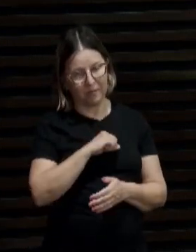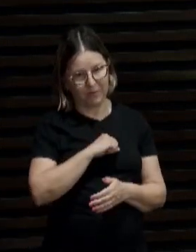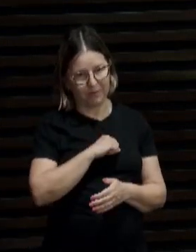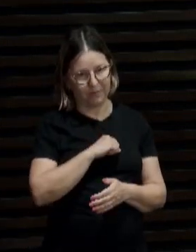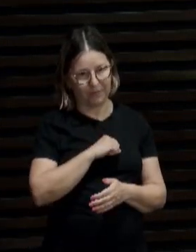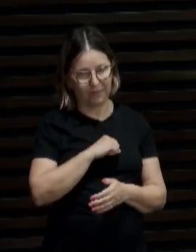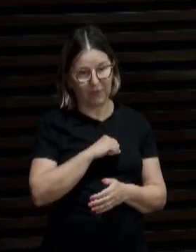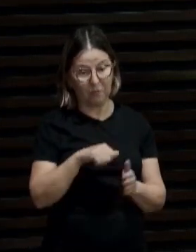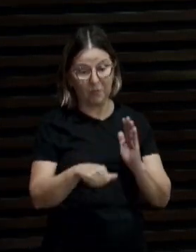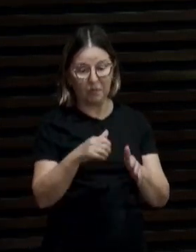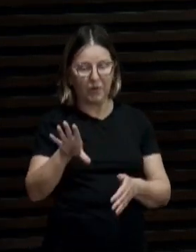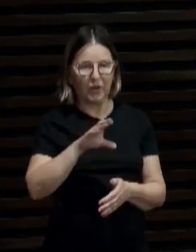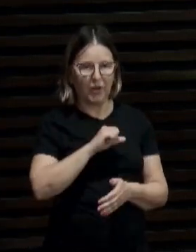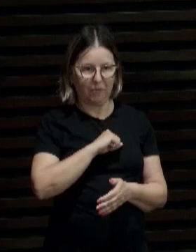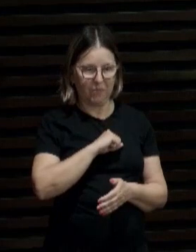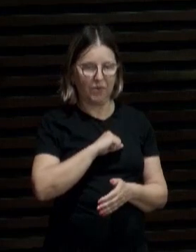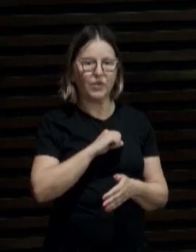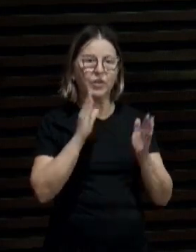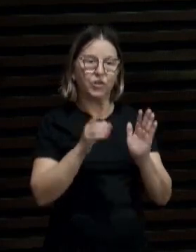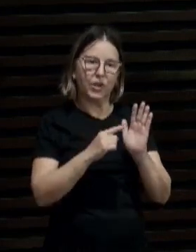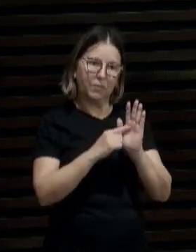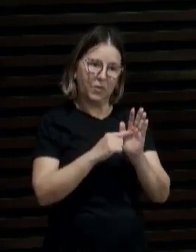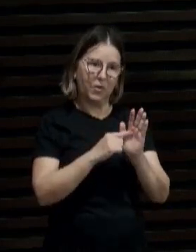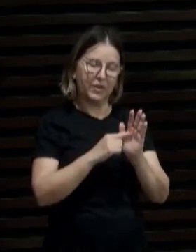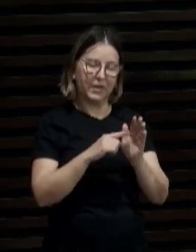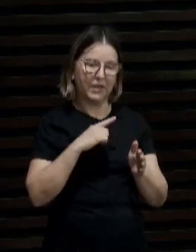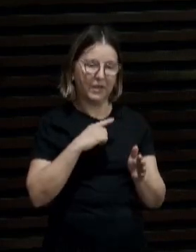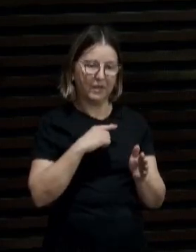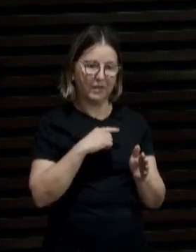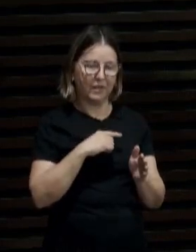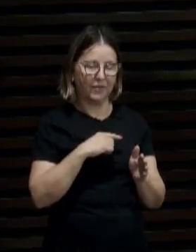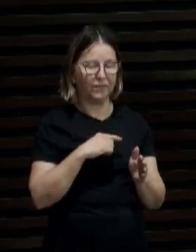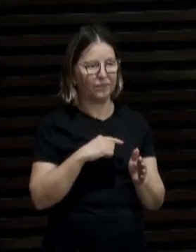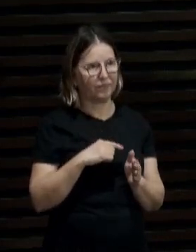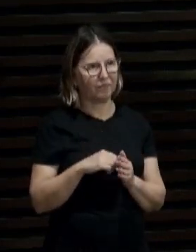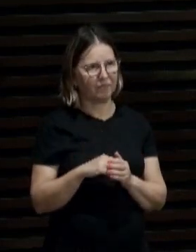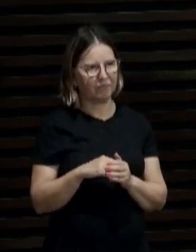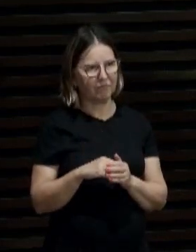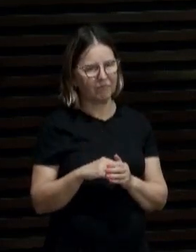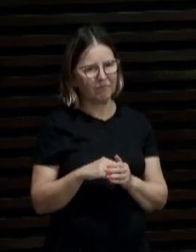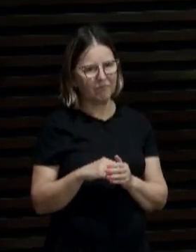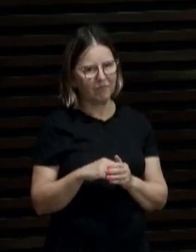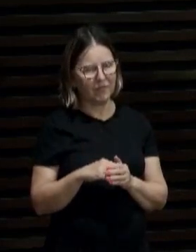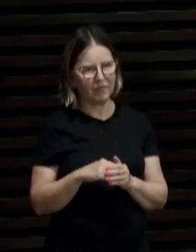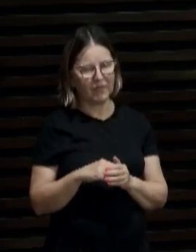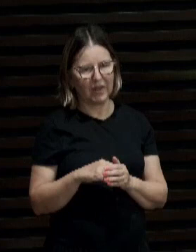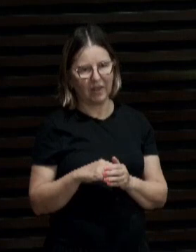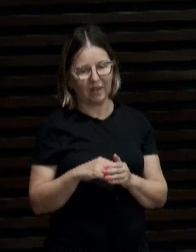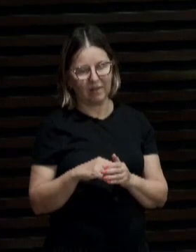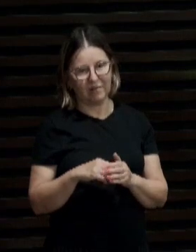já pressupõe uma hierarquia das prioridades da vida. O que tem que ser em primeiro? O amor. A